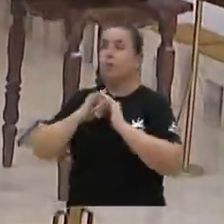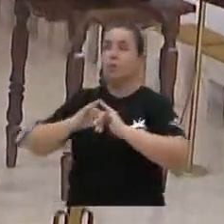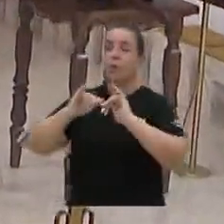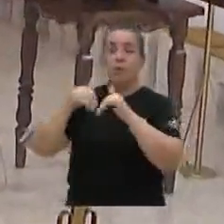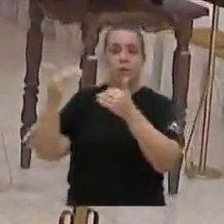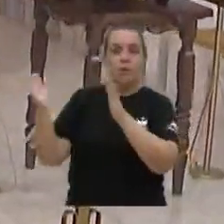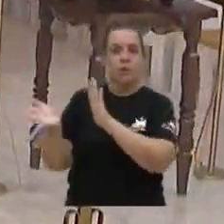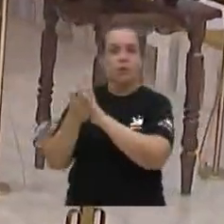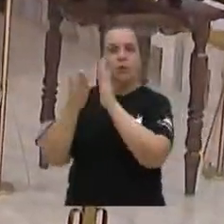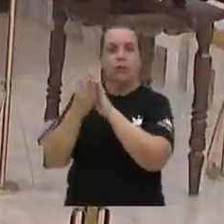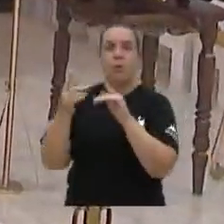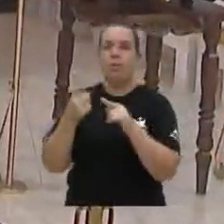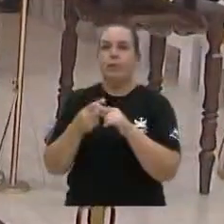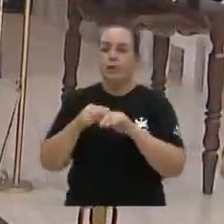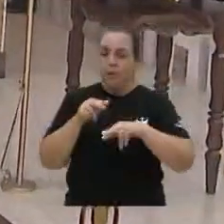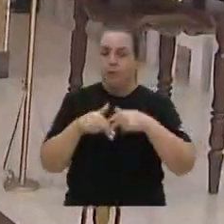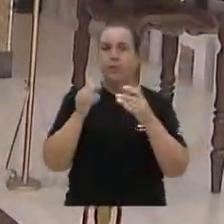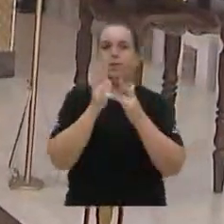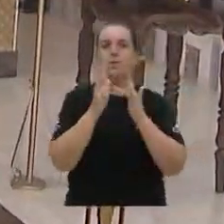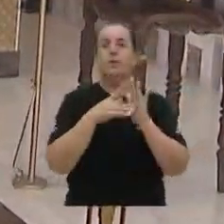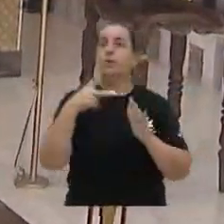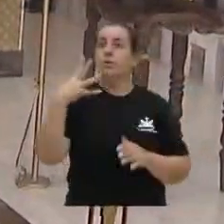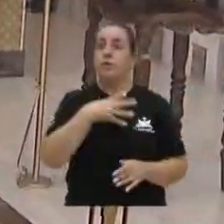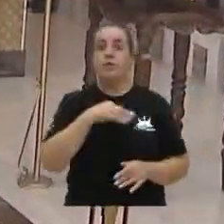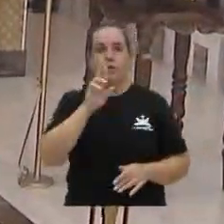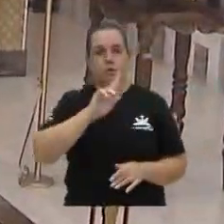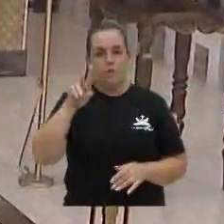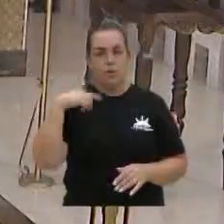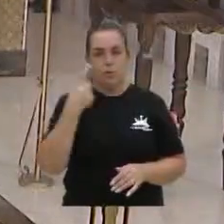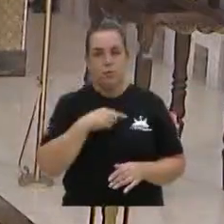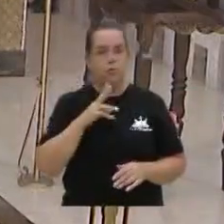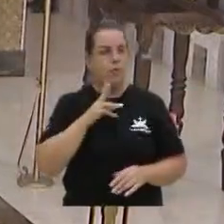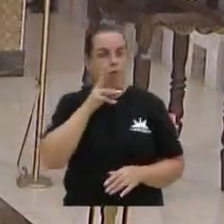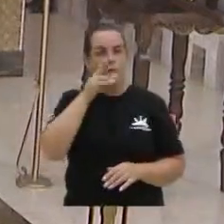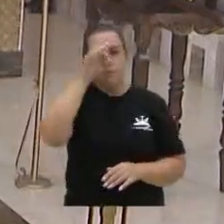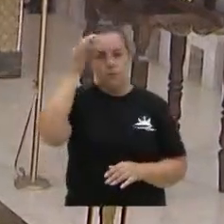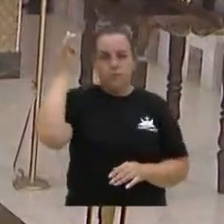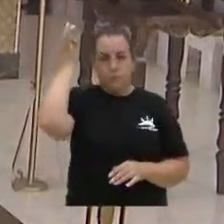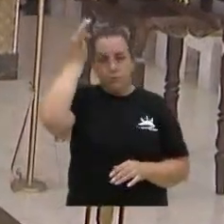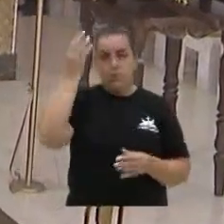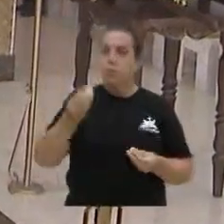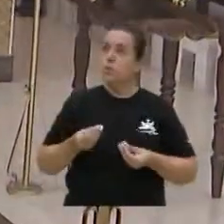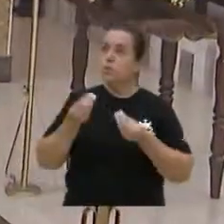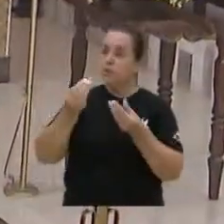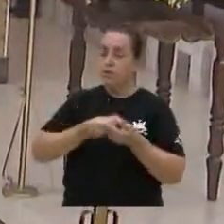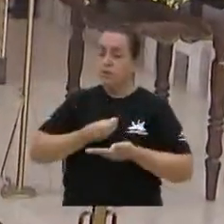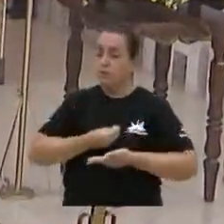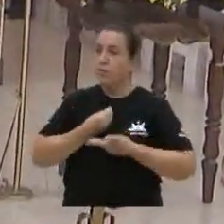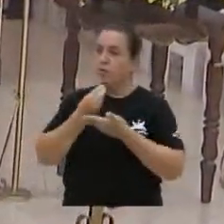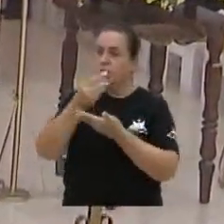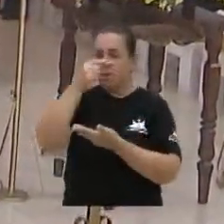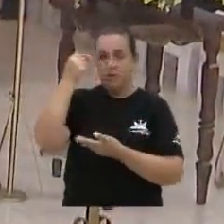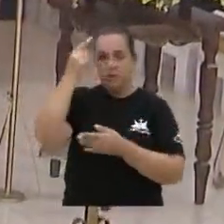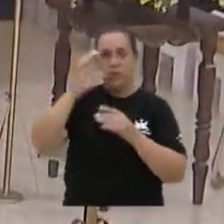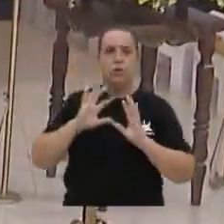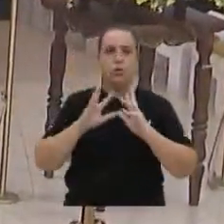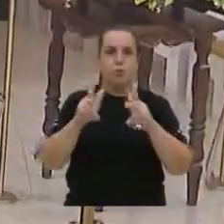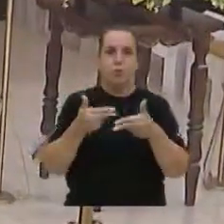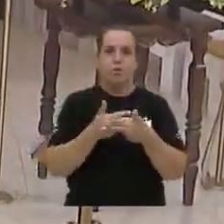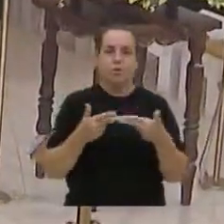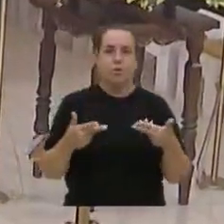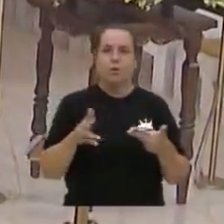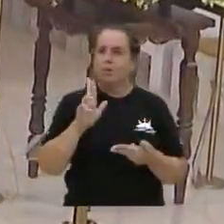porque por Jesus Cristo, vosso Filho e Senhor nosso, pela força do Espírito Santo, dais vida e santidade a todas as